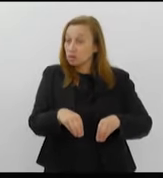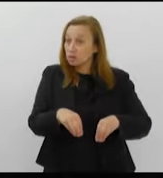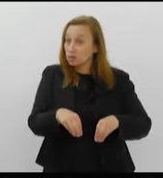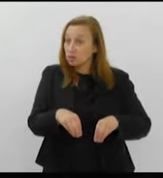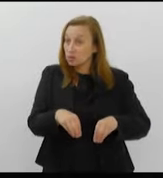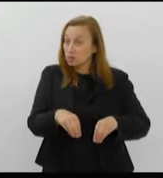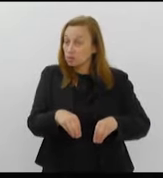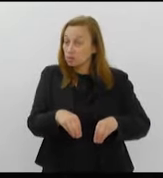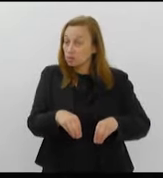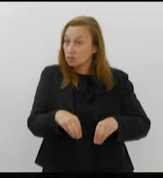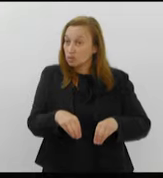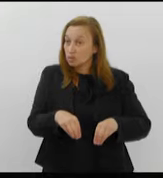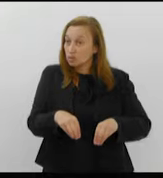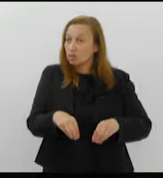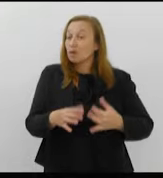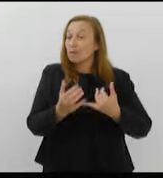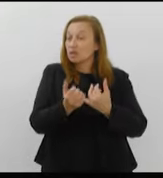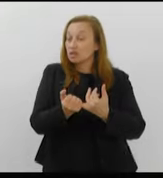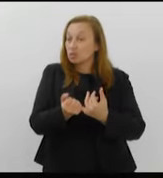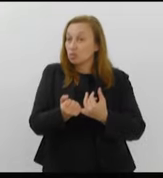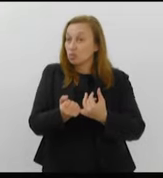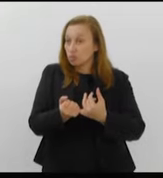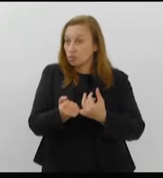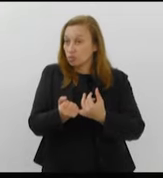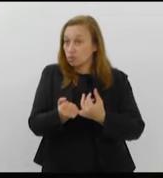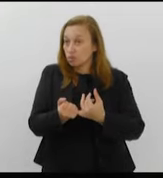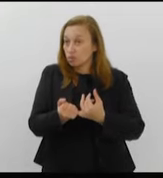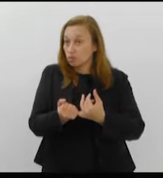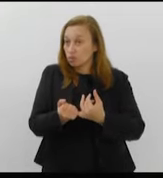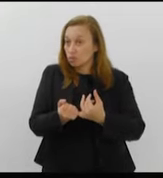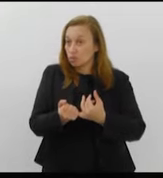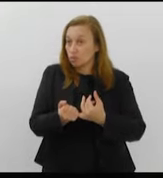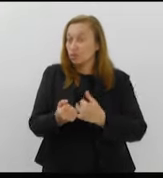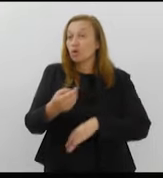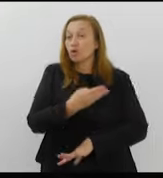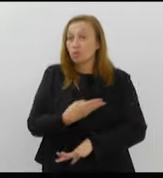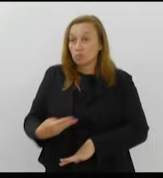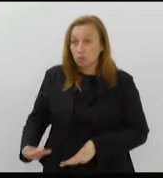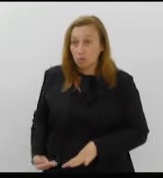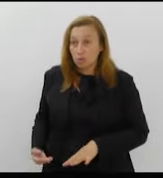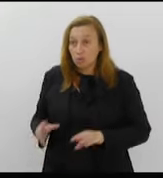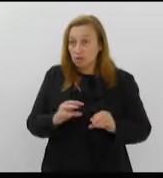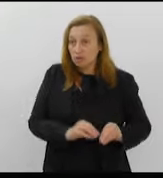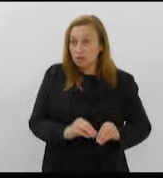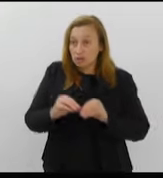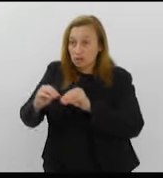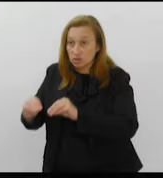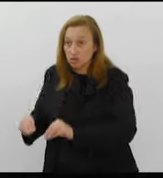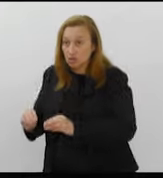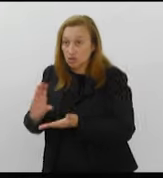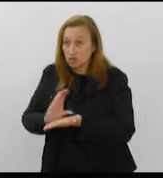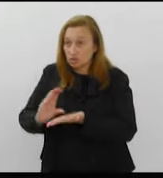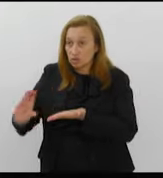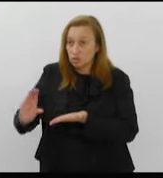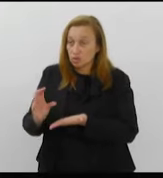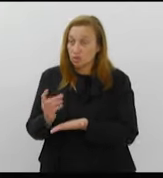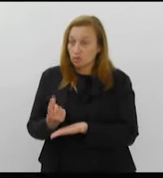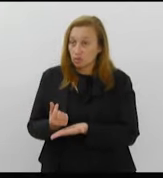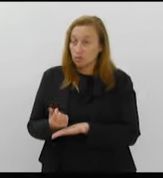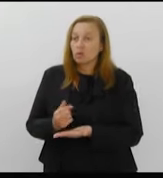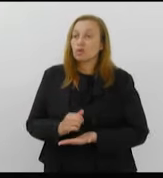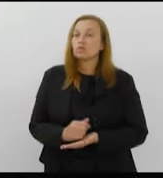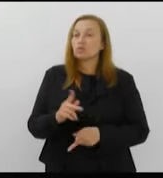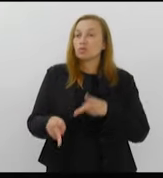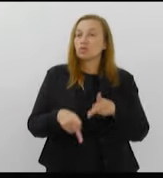erário, dano ao patrimônio público, aos cofres públicos, representado por essa transferência de recurso do povo para